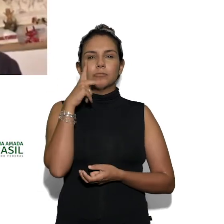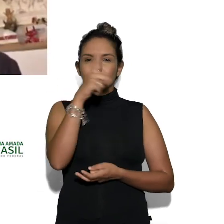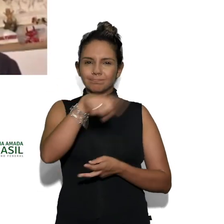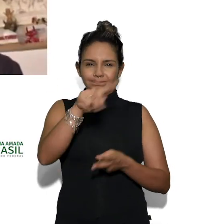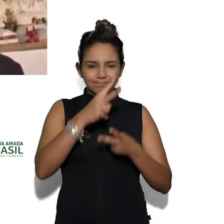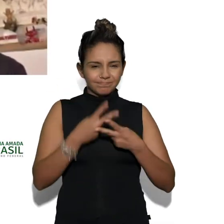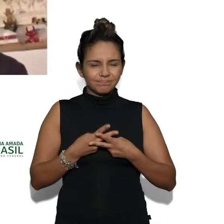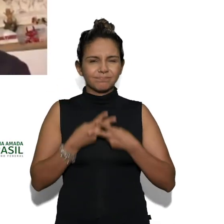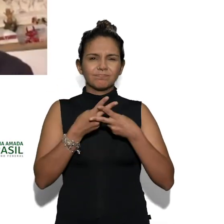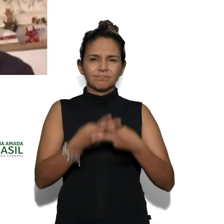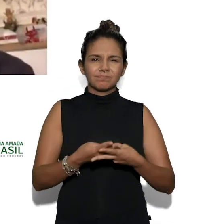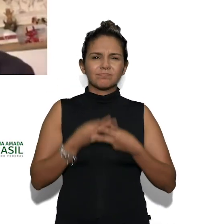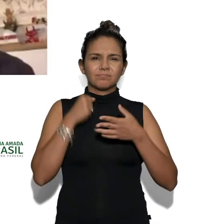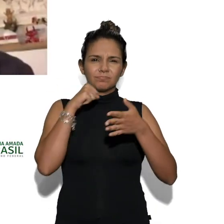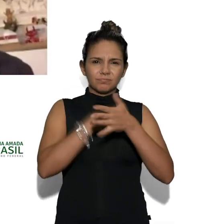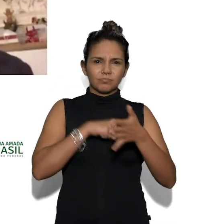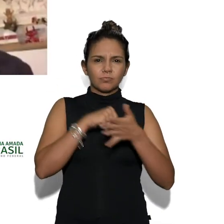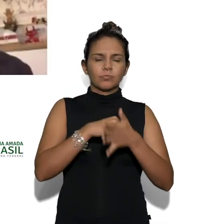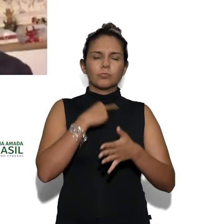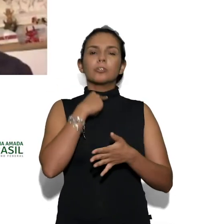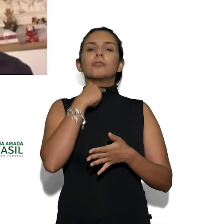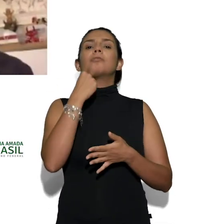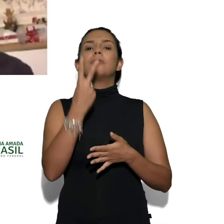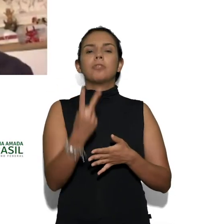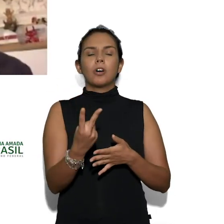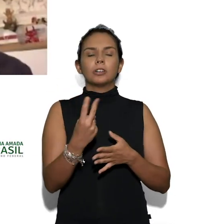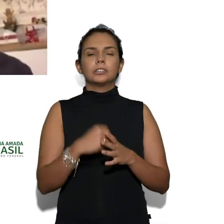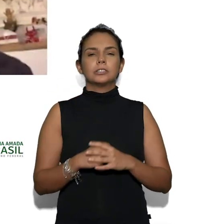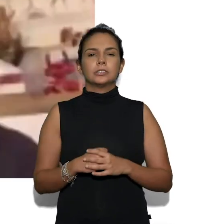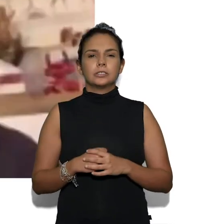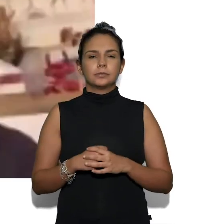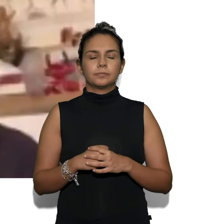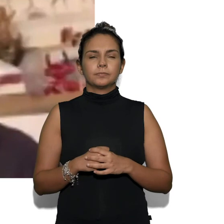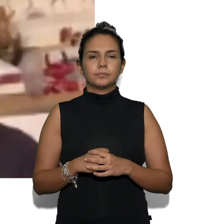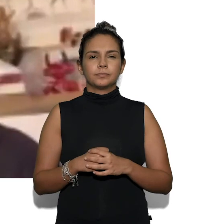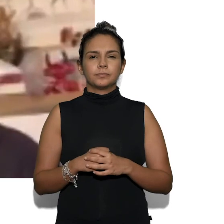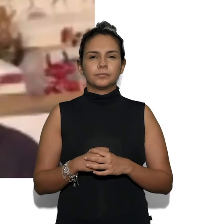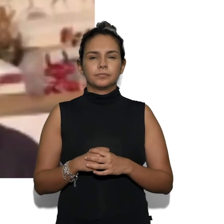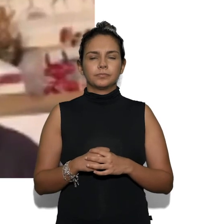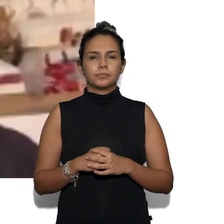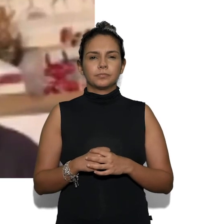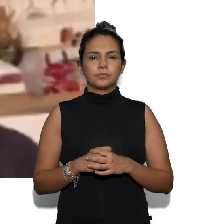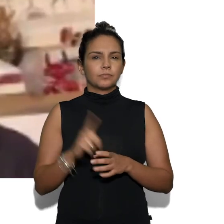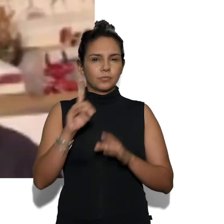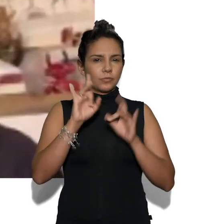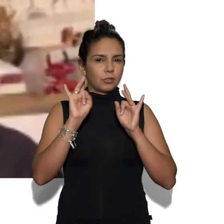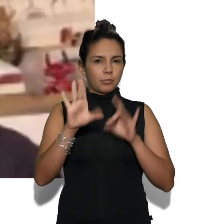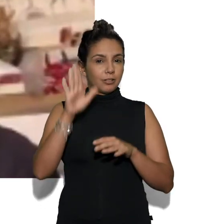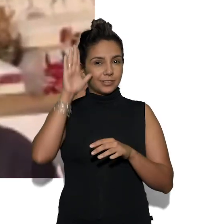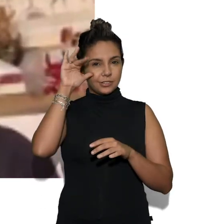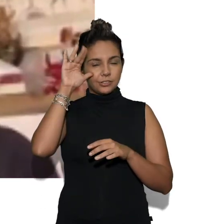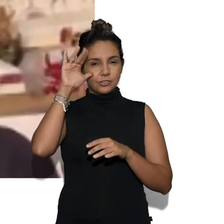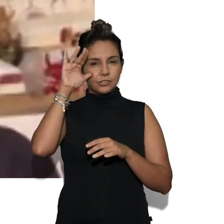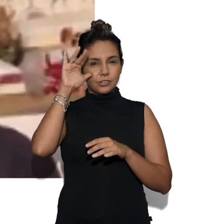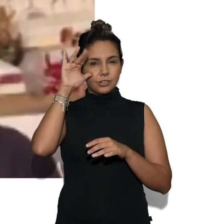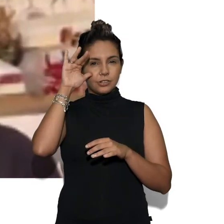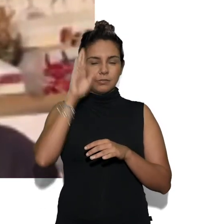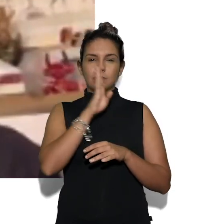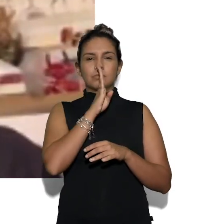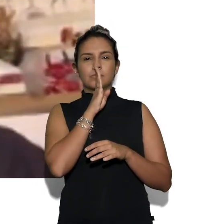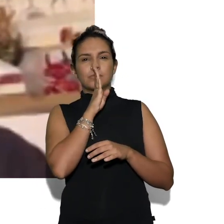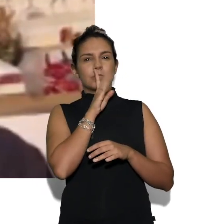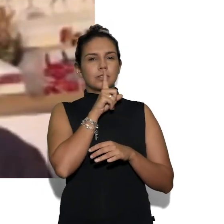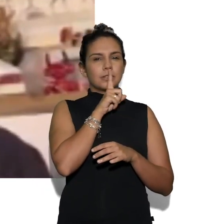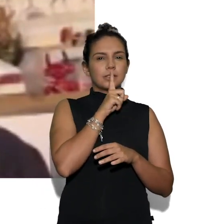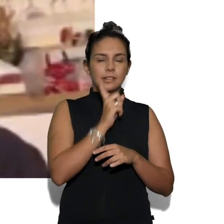Resistência e voz levantada. Sabe, eu acho que a gente não pode assistir a isso quieto nem